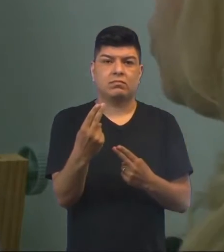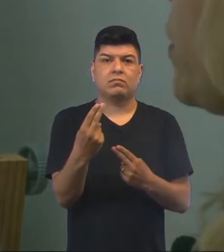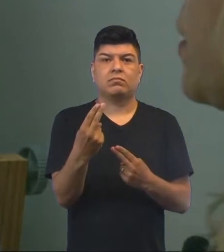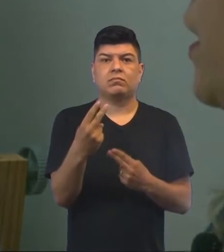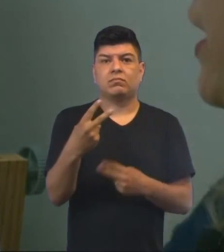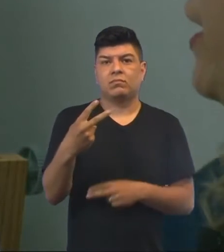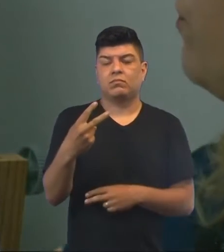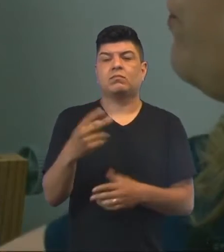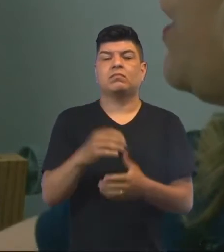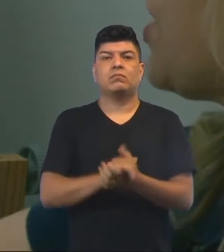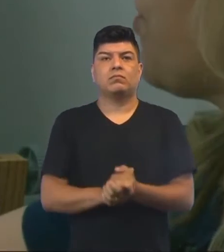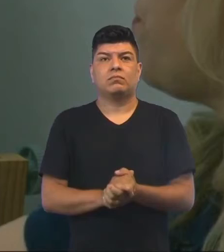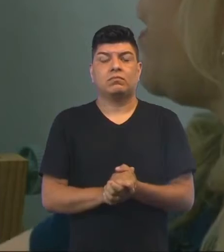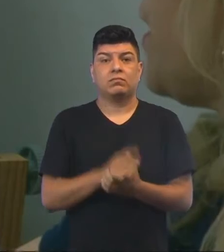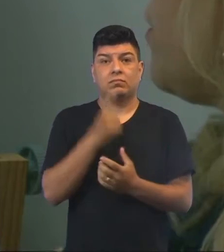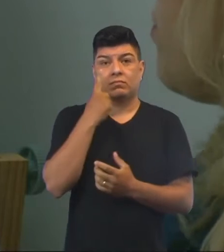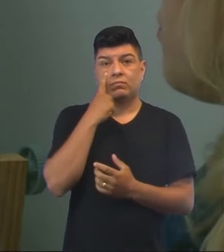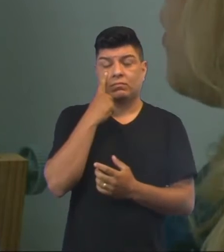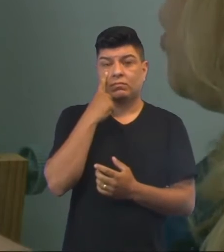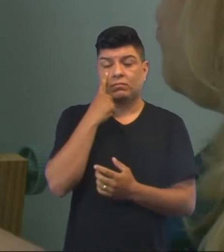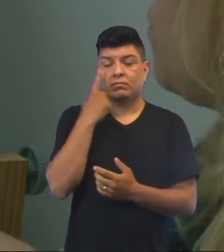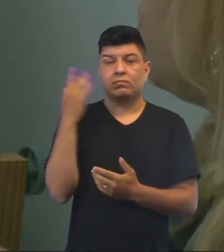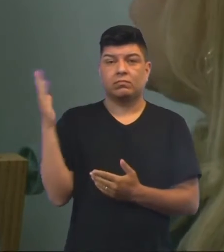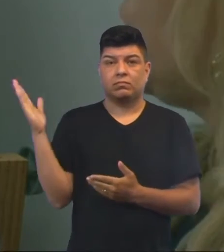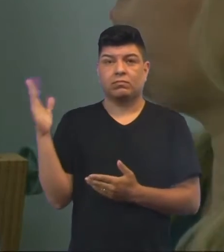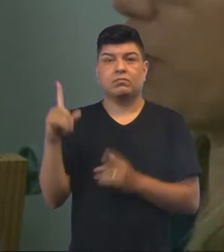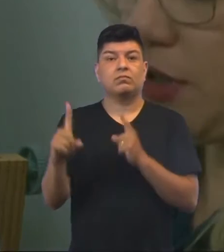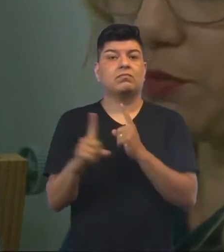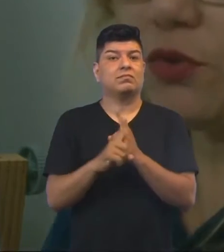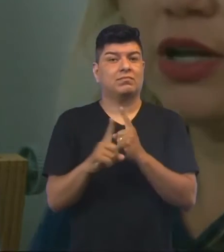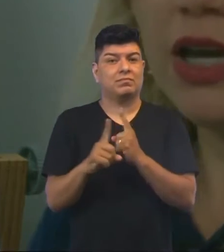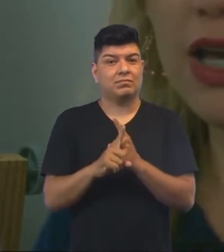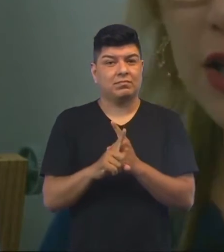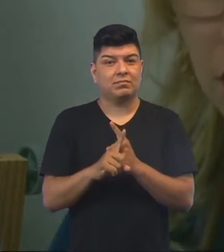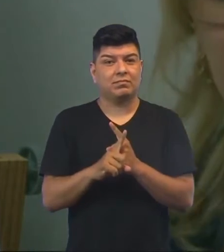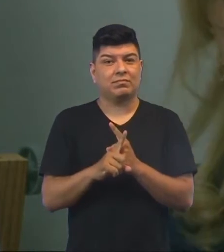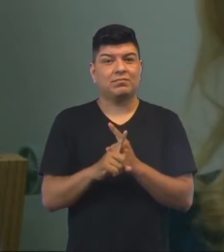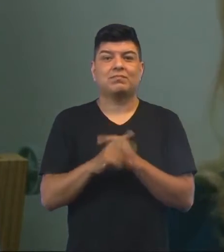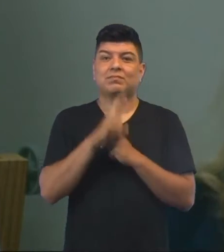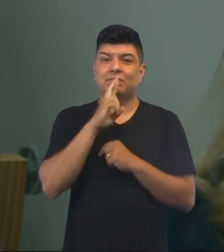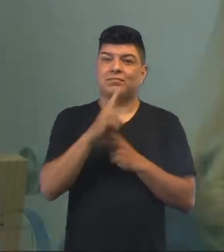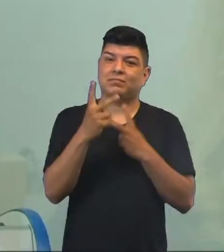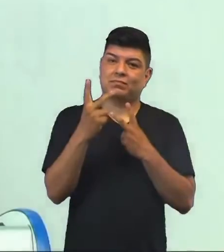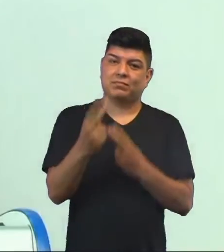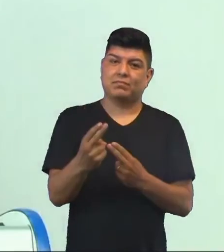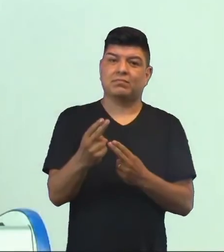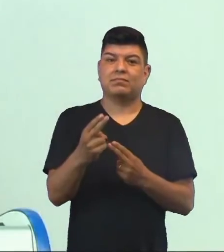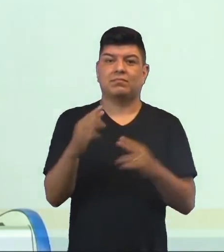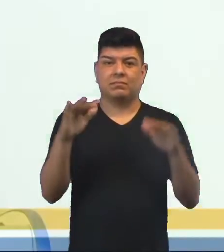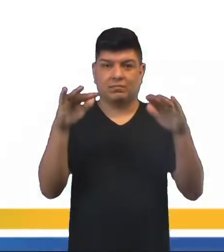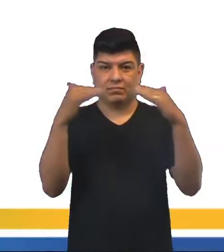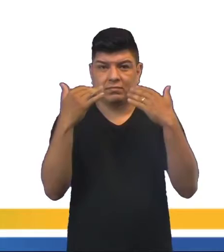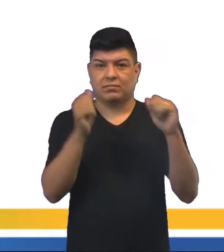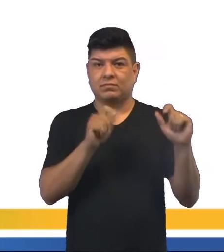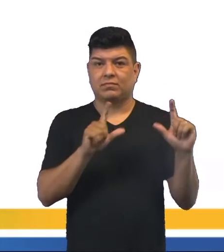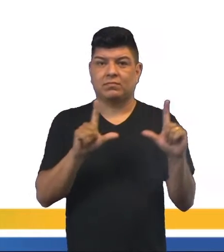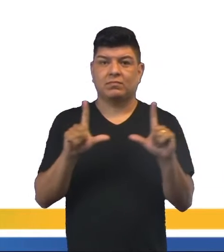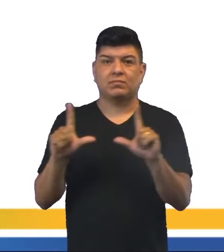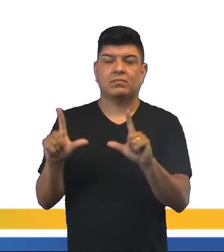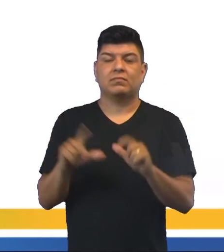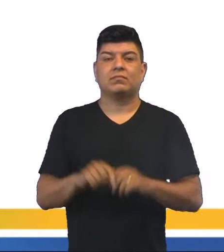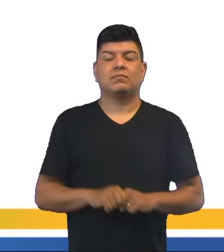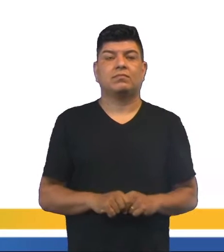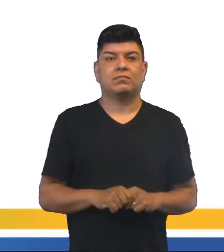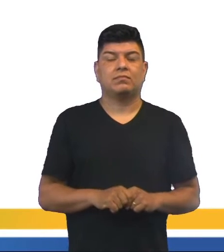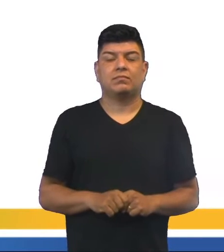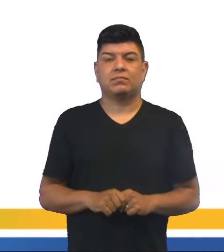dois veja eu encontrei o mesmo resultado Acompanha comigo lá na telinha